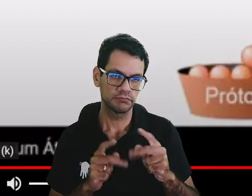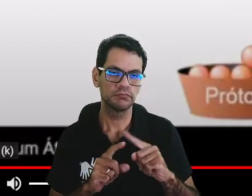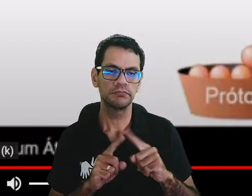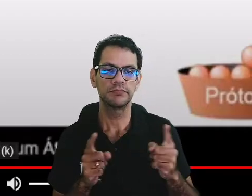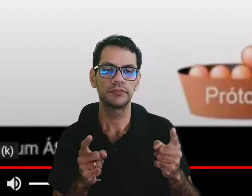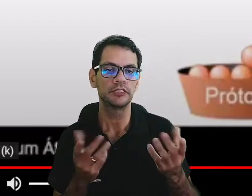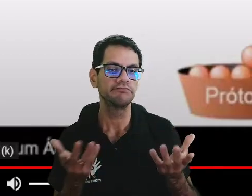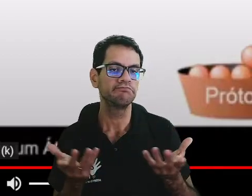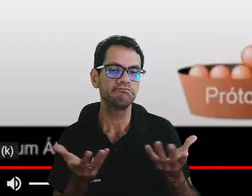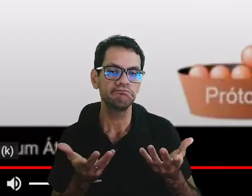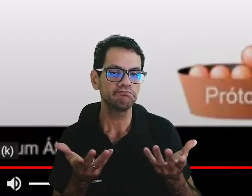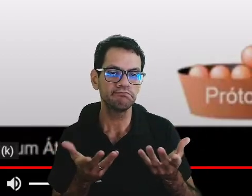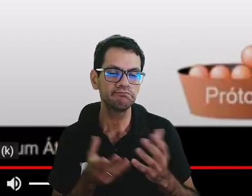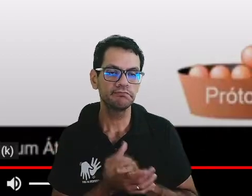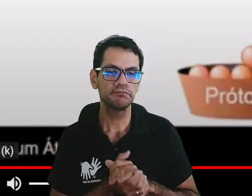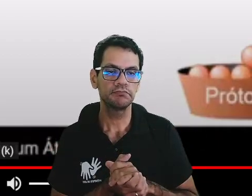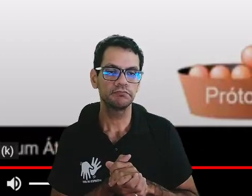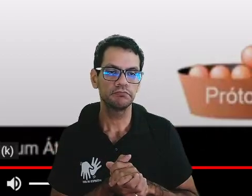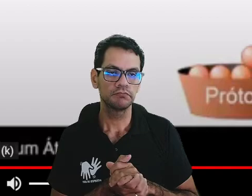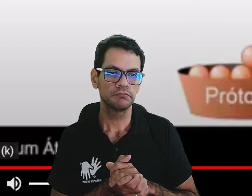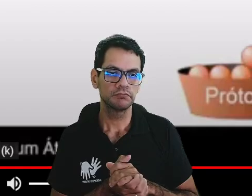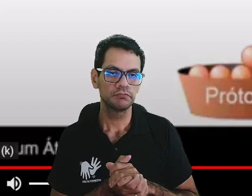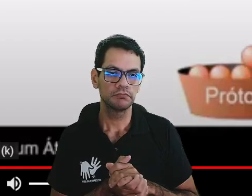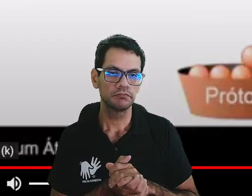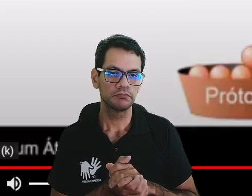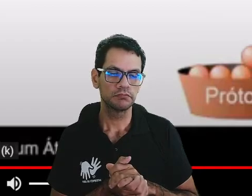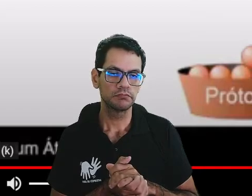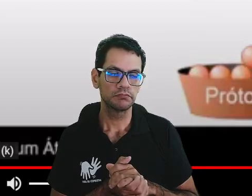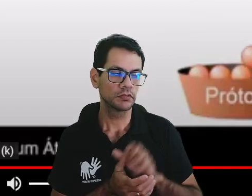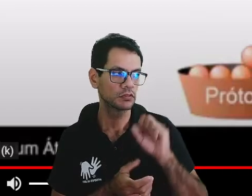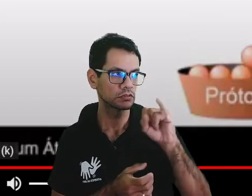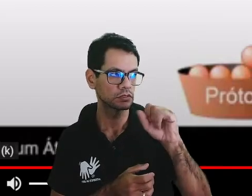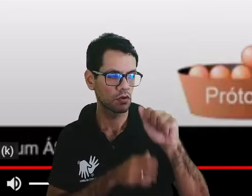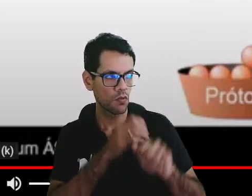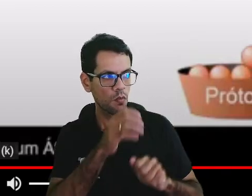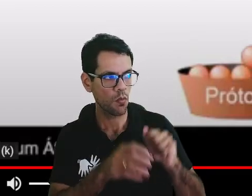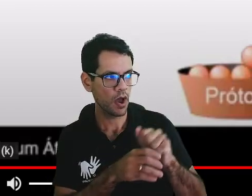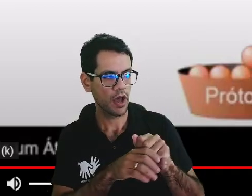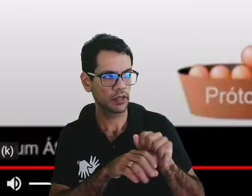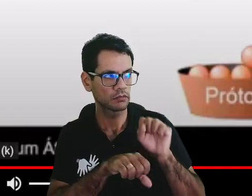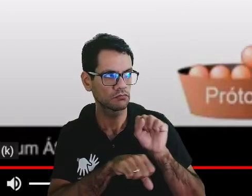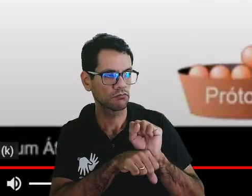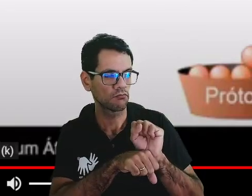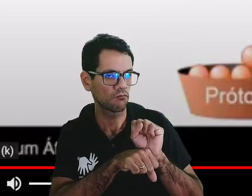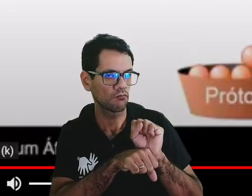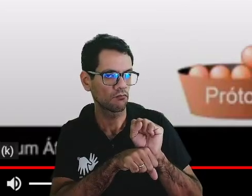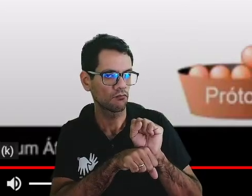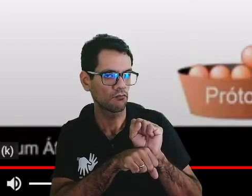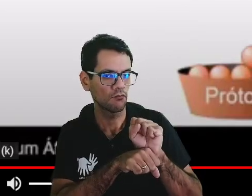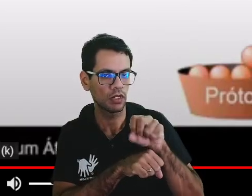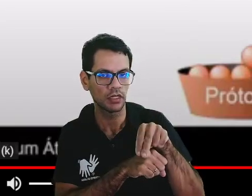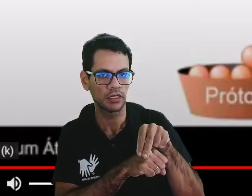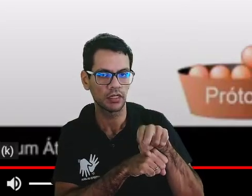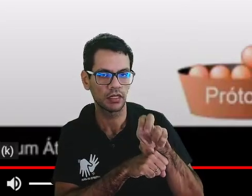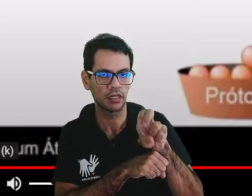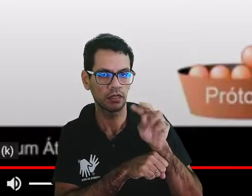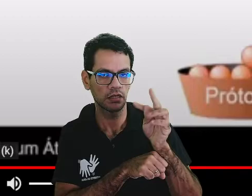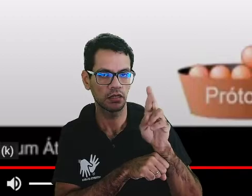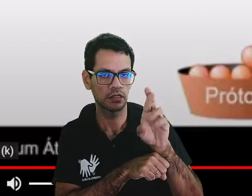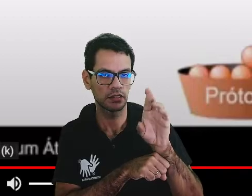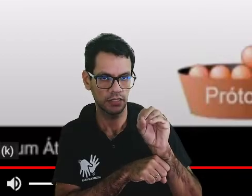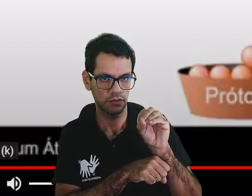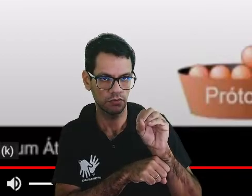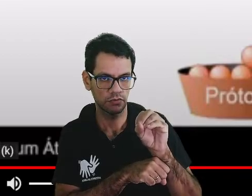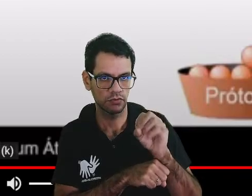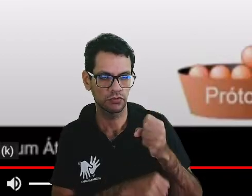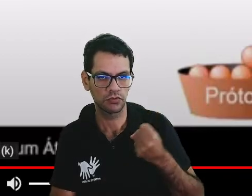aí? Se ele é um átomo que está no estado neutro, se ele estiver no seu estado neutro, ele vai o número